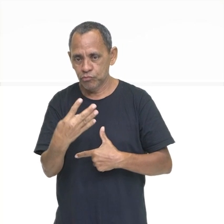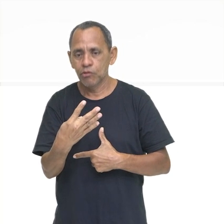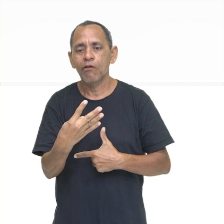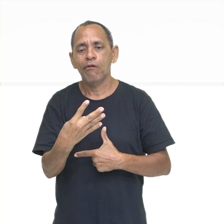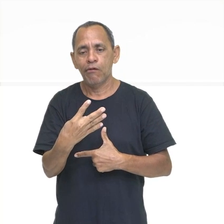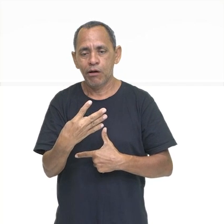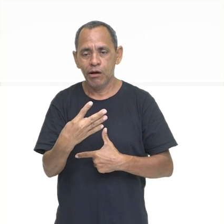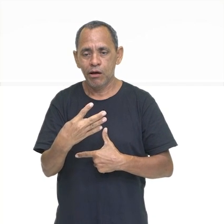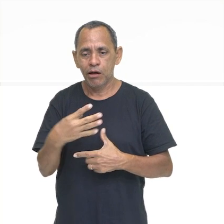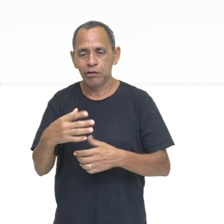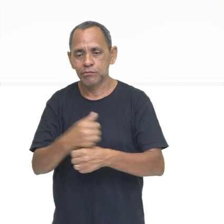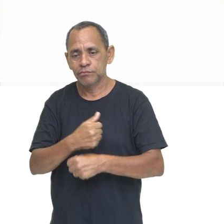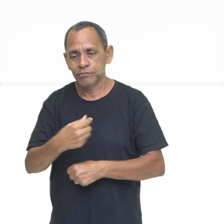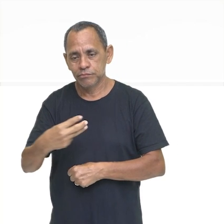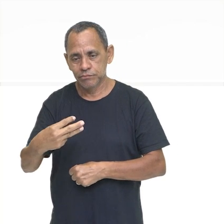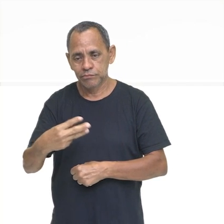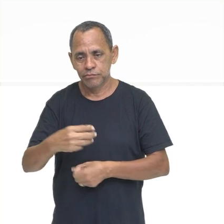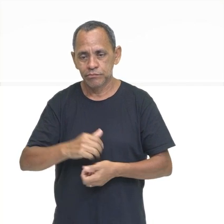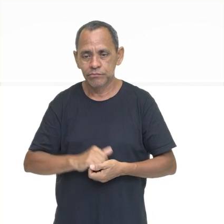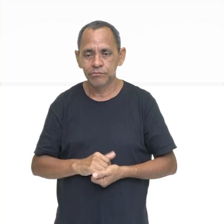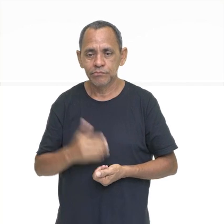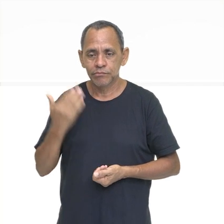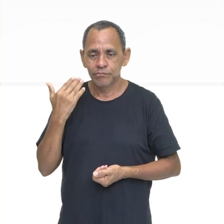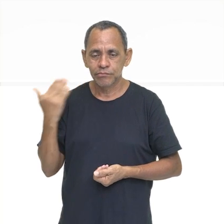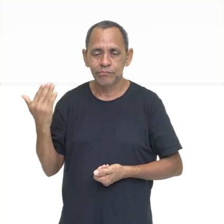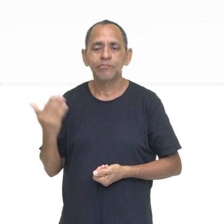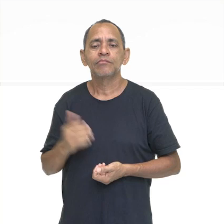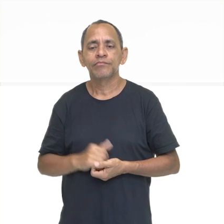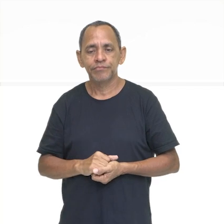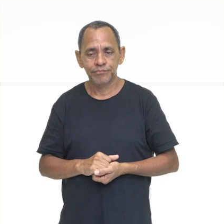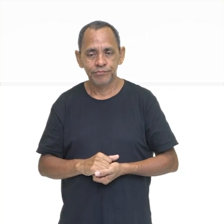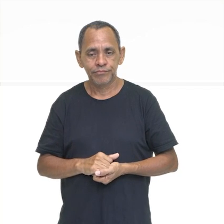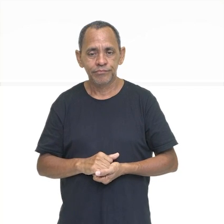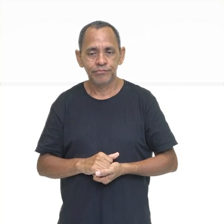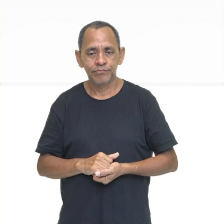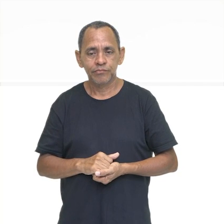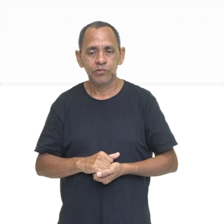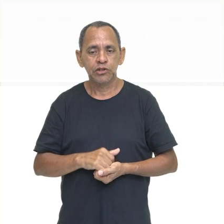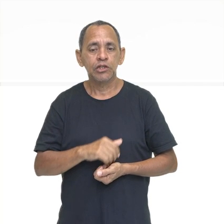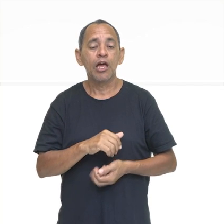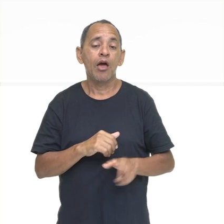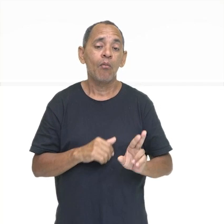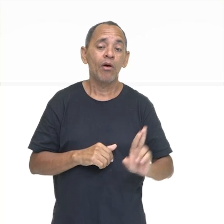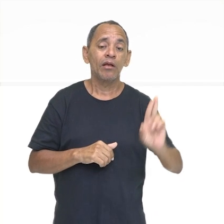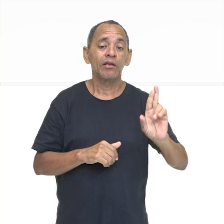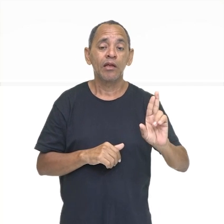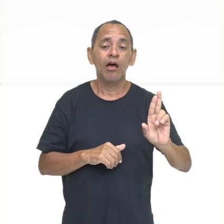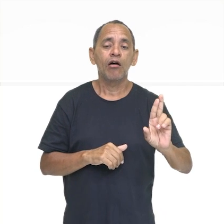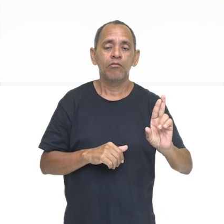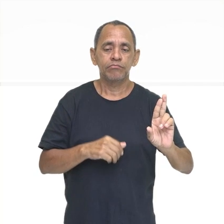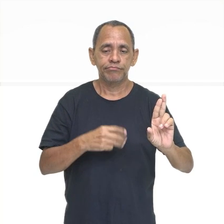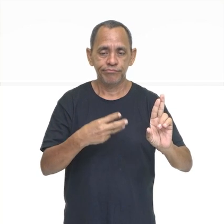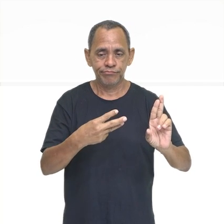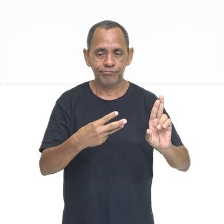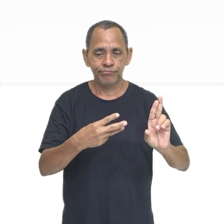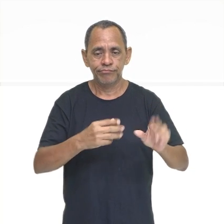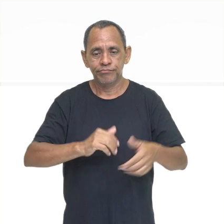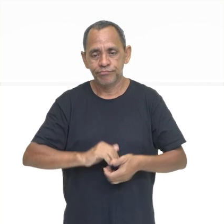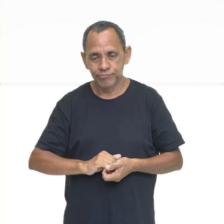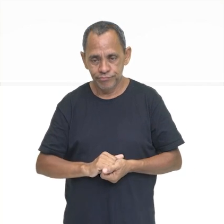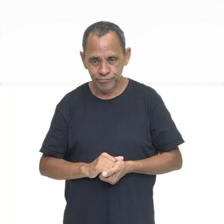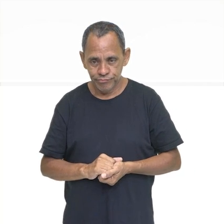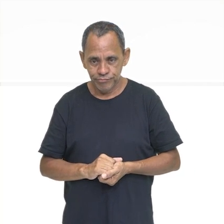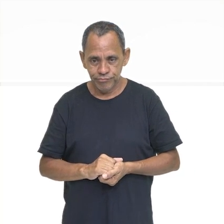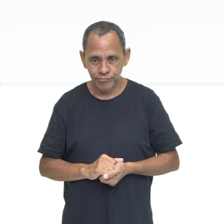tá Encontramos então o valor de a para encontrar o valor de B basta substituir em alguma